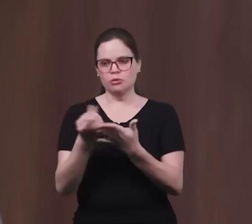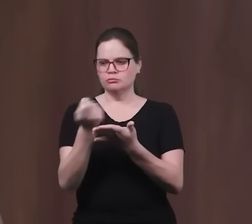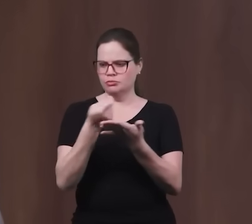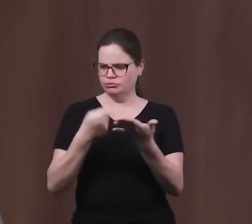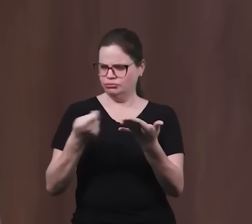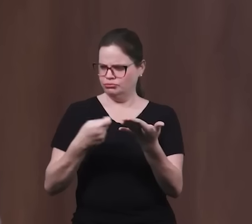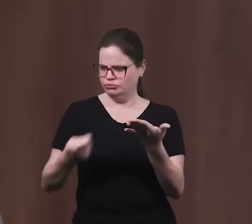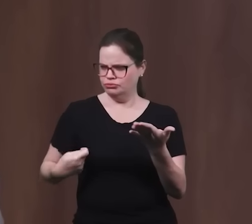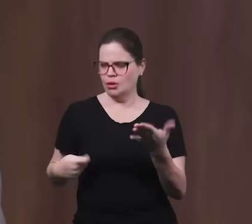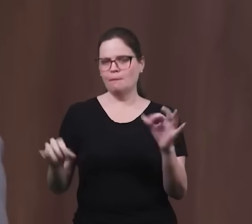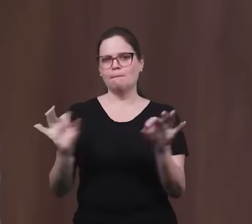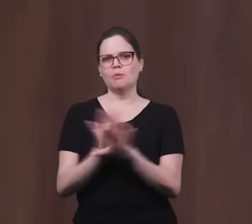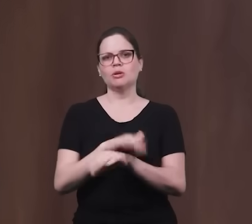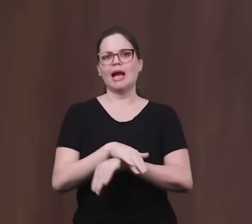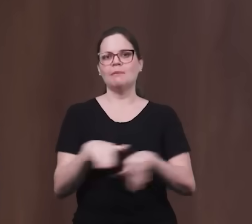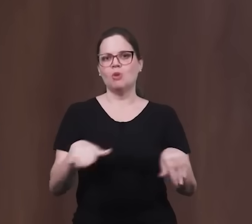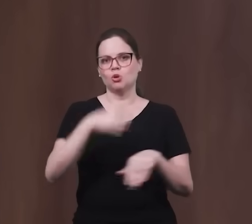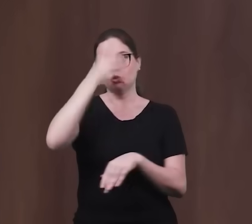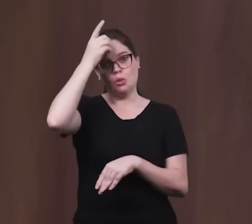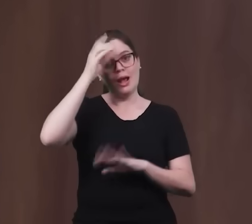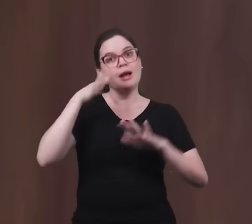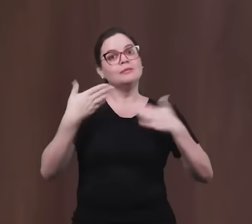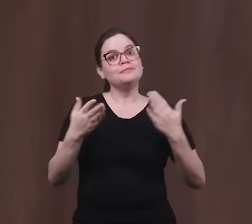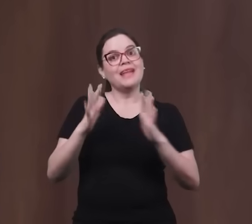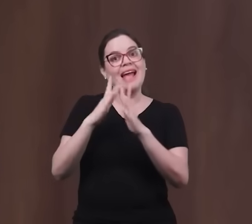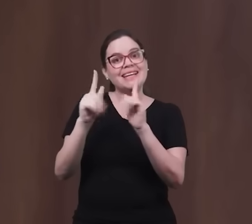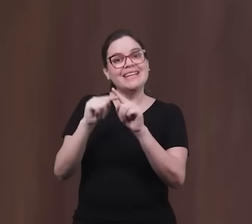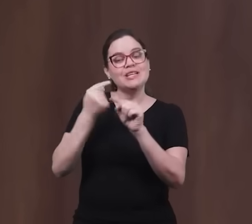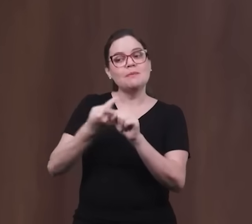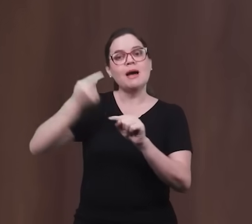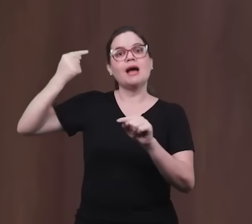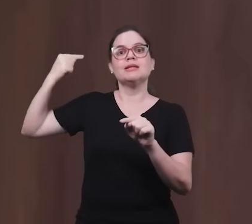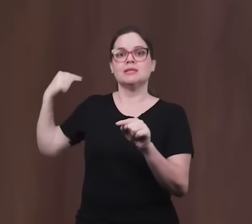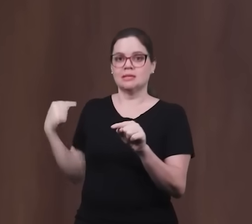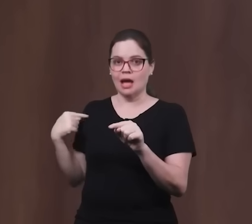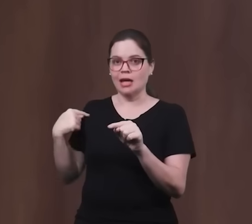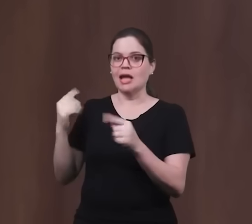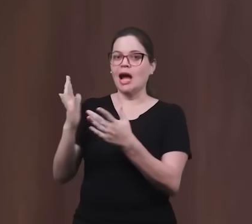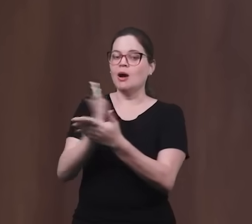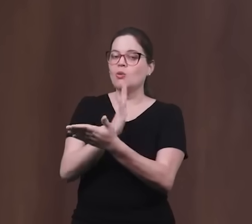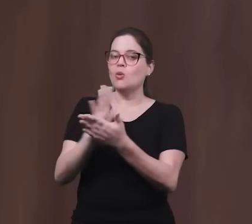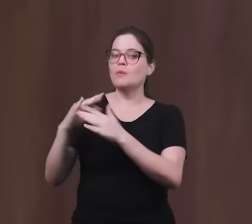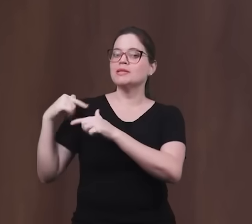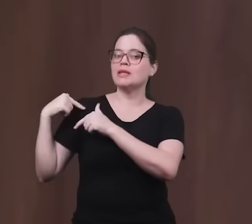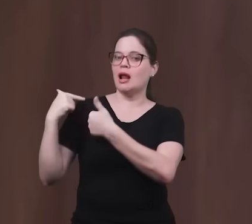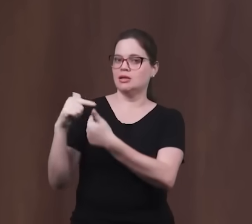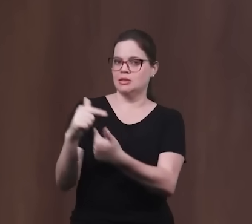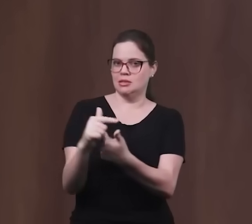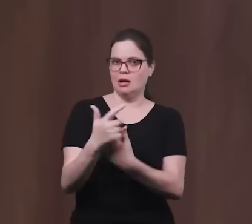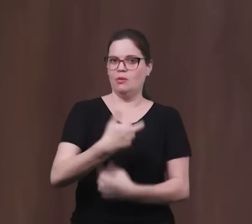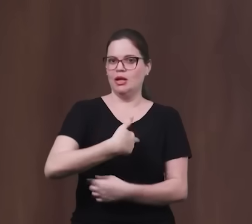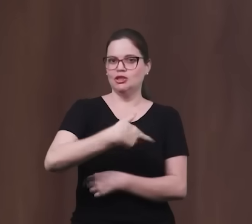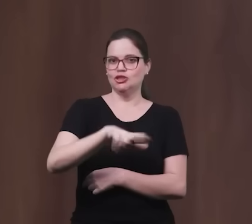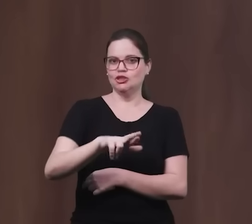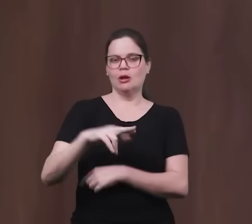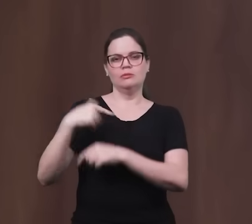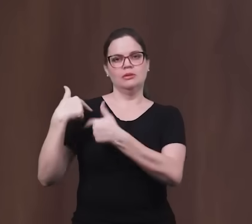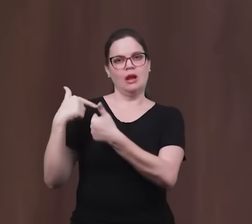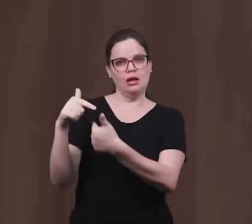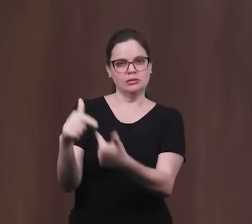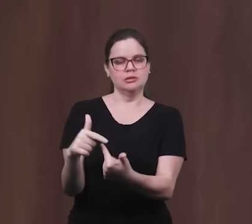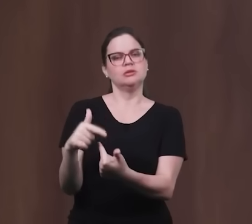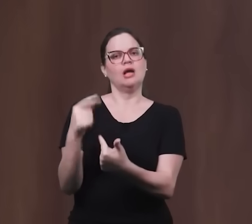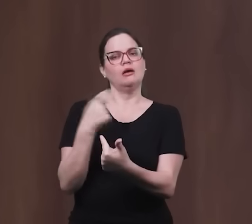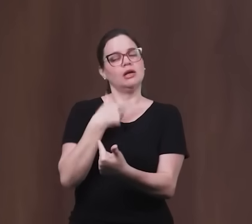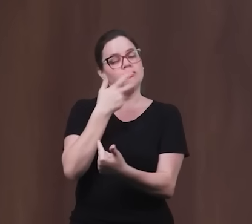tinha mais importância. Essa é uma alegação, né, que se faz, né, e a gente não sabe, a